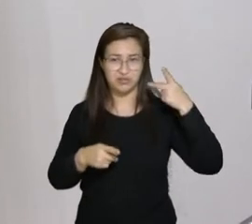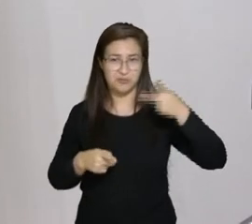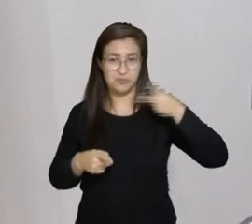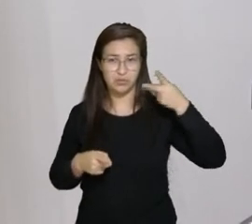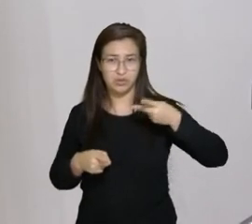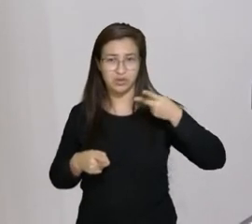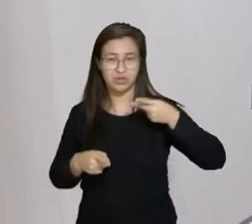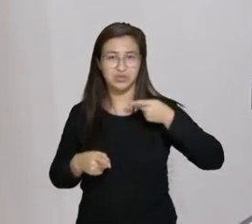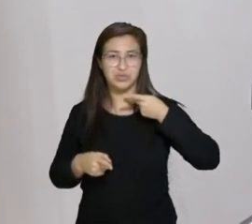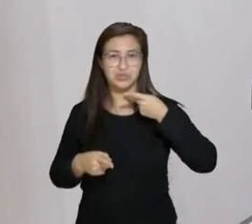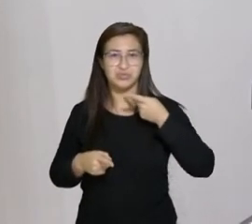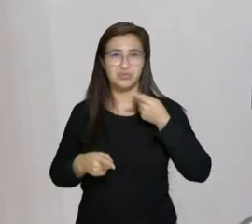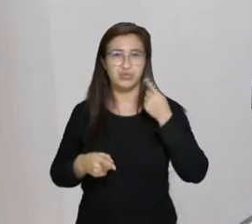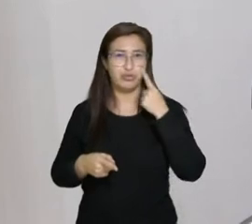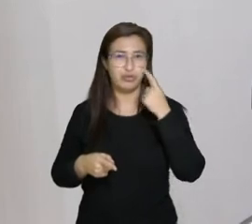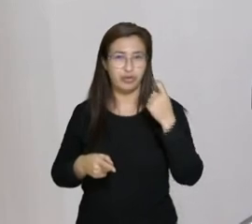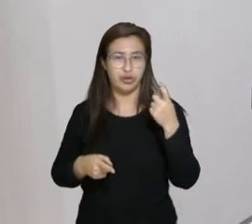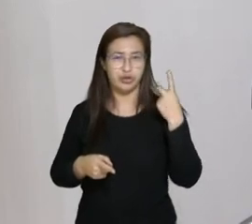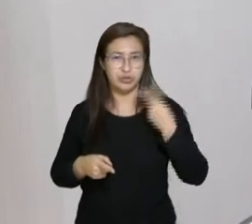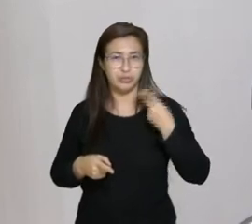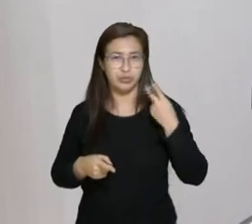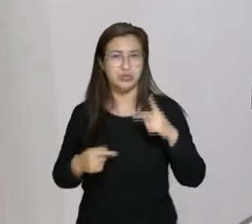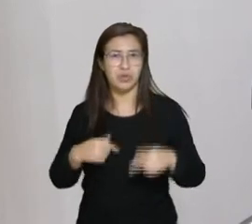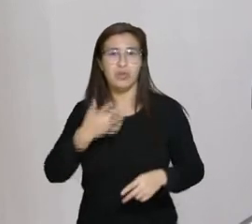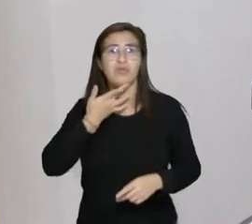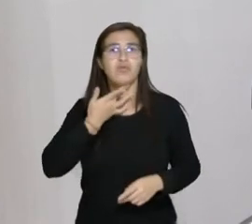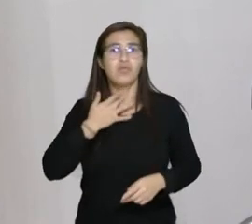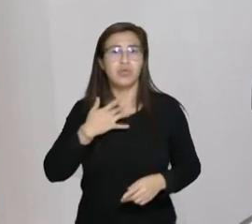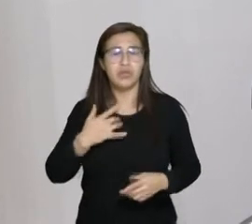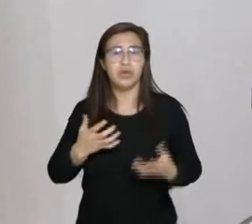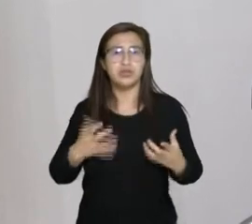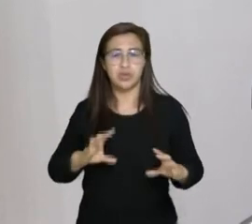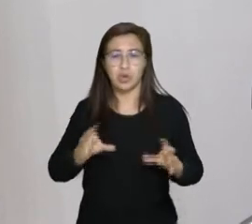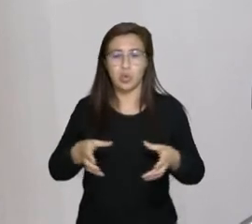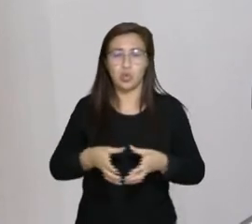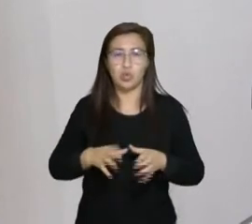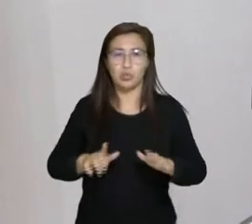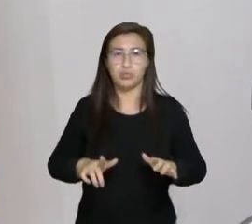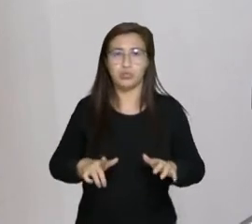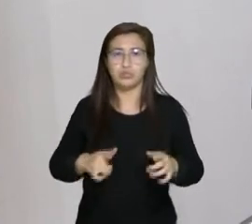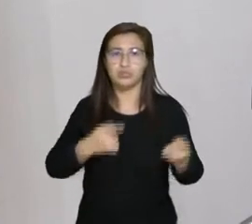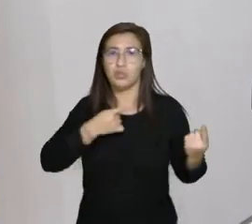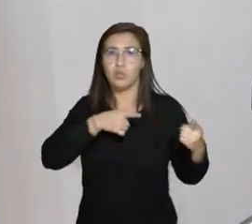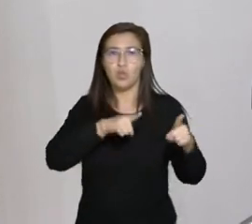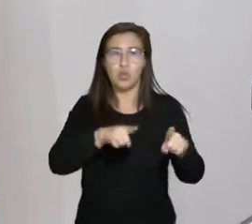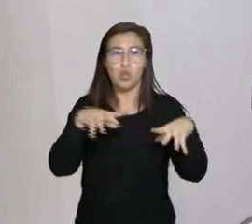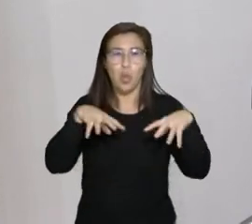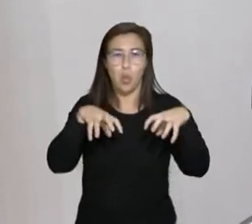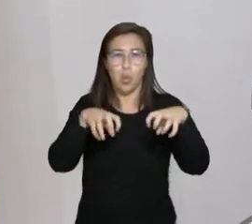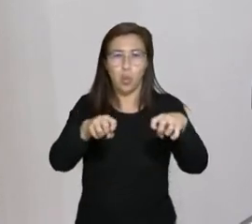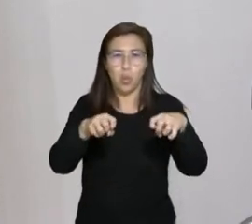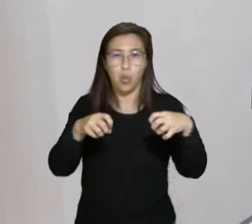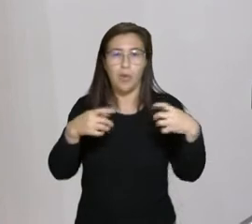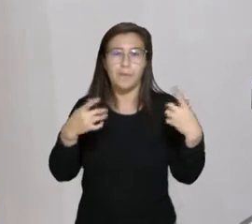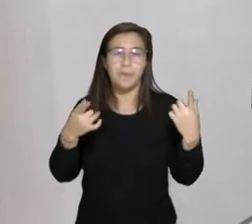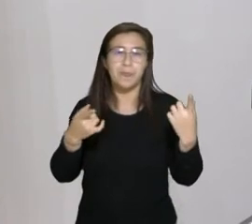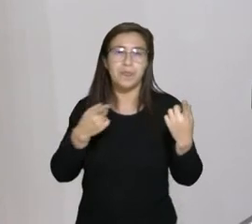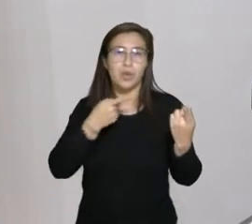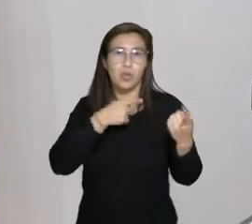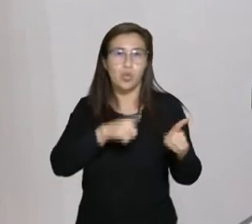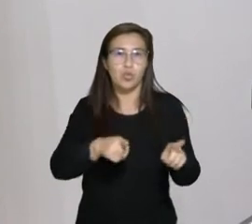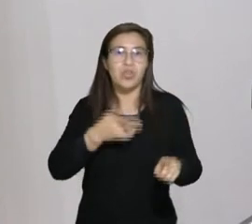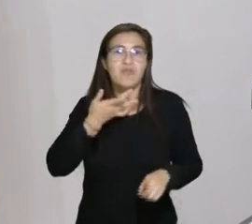interesses político-partidários Por isso que às vezes me dá vontade de fazer uma frente parlamentar contra o obscurantismo contra a ignorância contra a